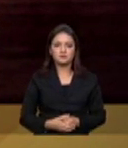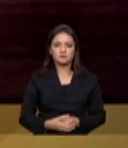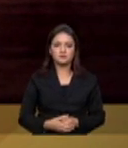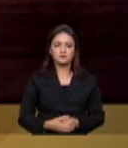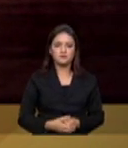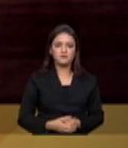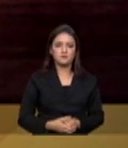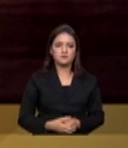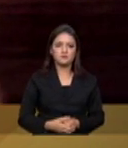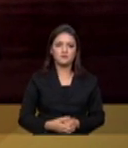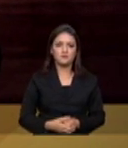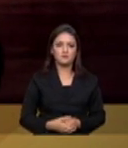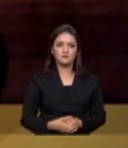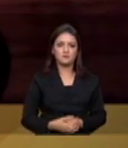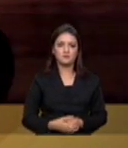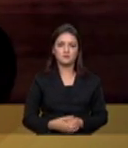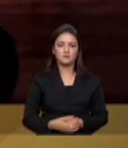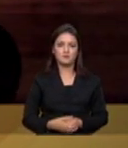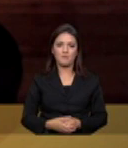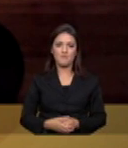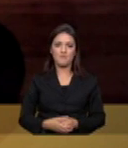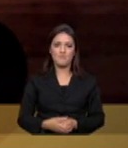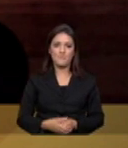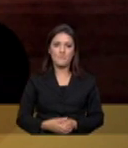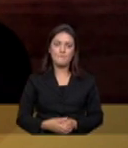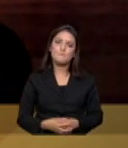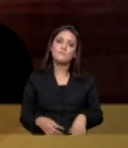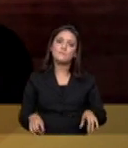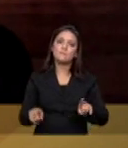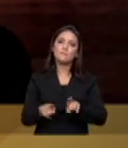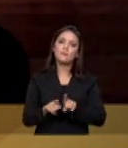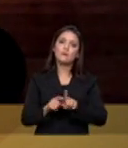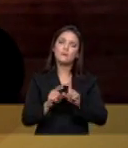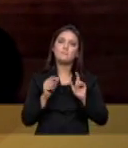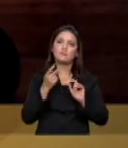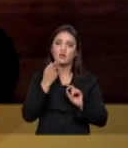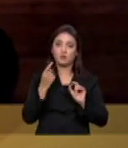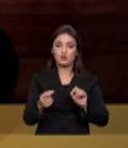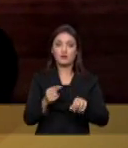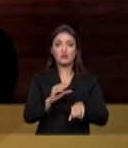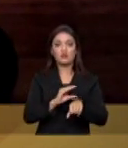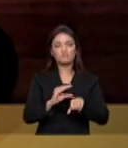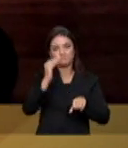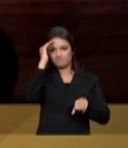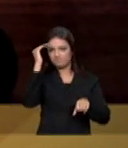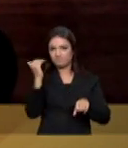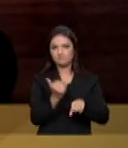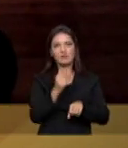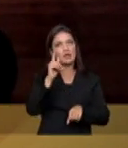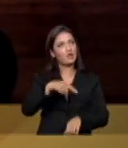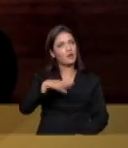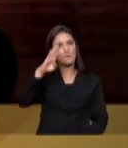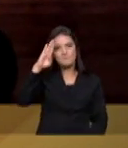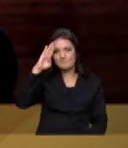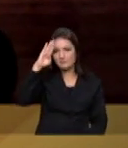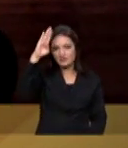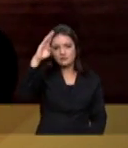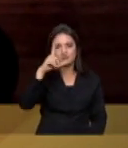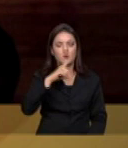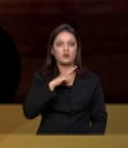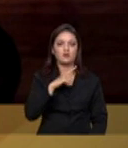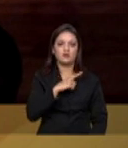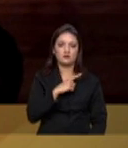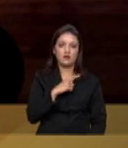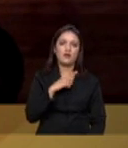ainda que o adequado cumprimento da Constituição é regra primordial para a